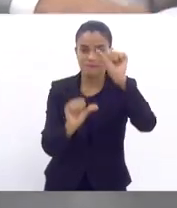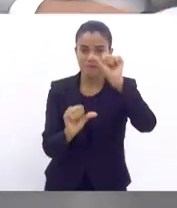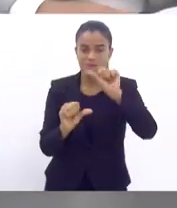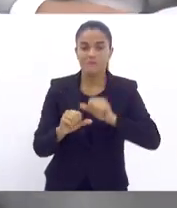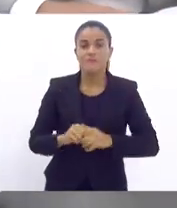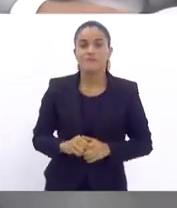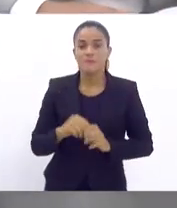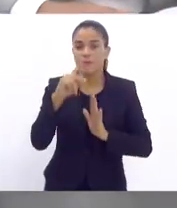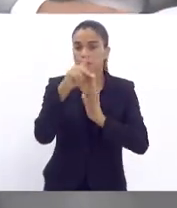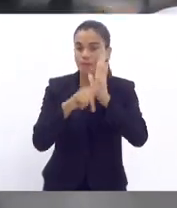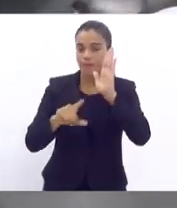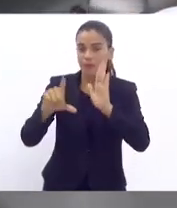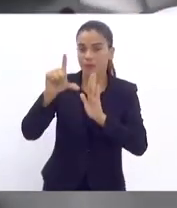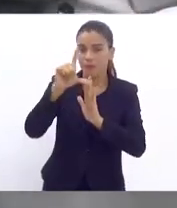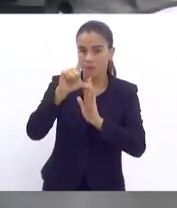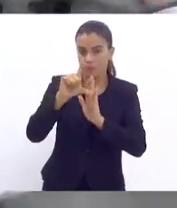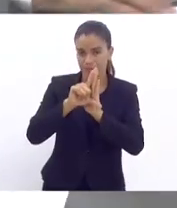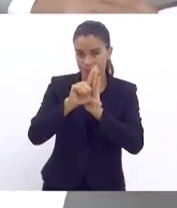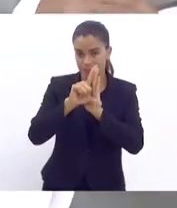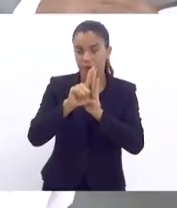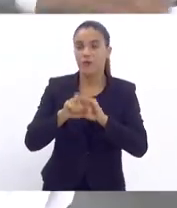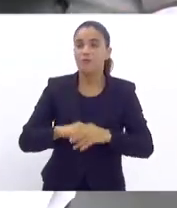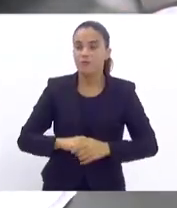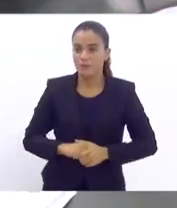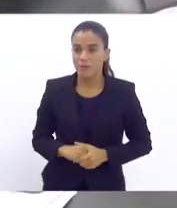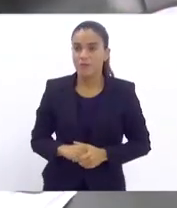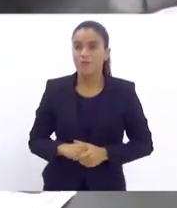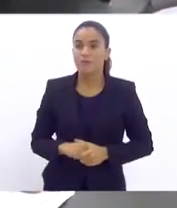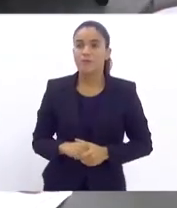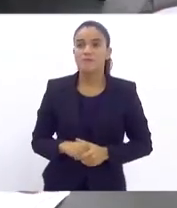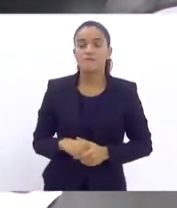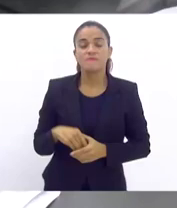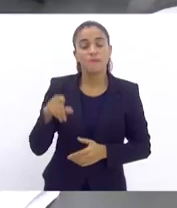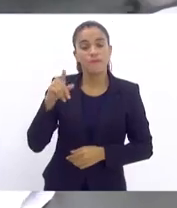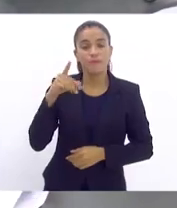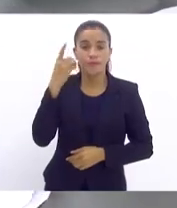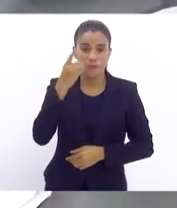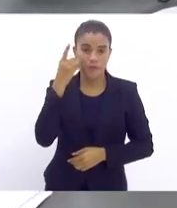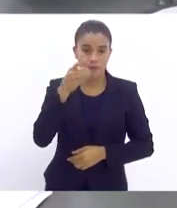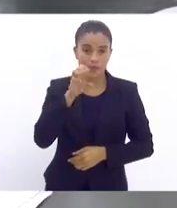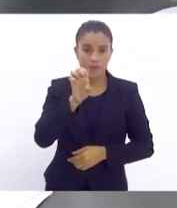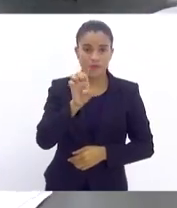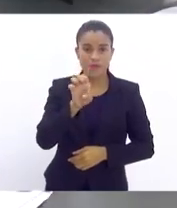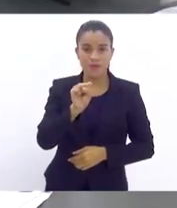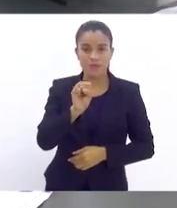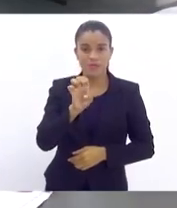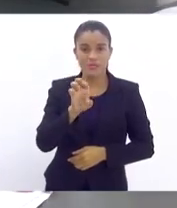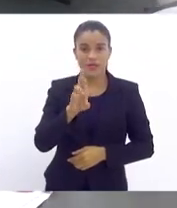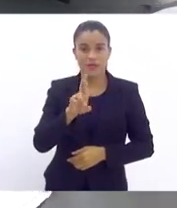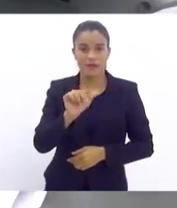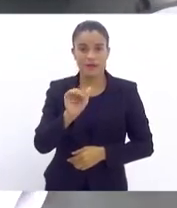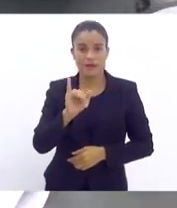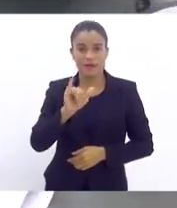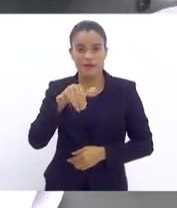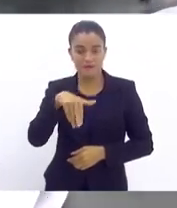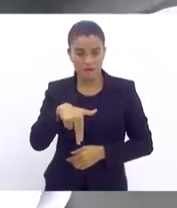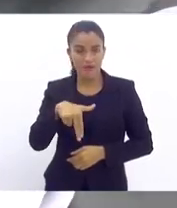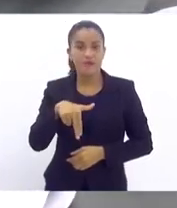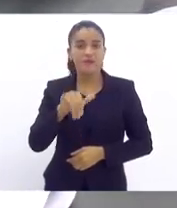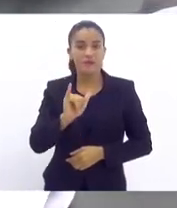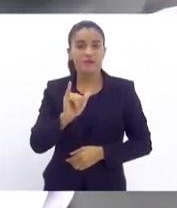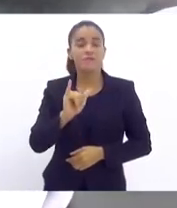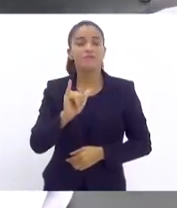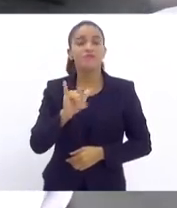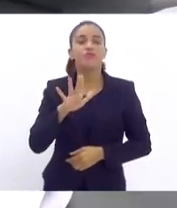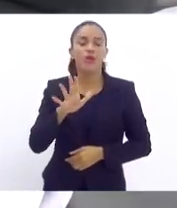é um projeto que já tinha vindo e o deputado Serafim tem atendida as lideranças aí do do da representação